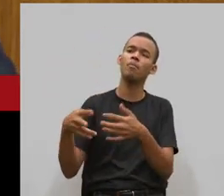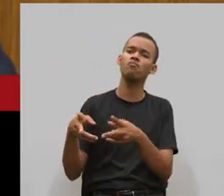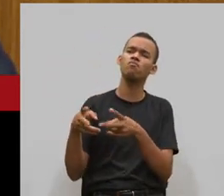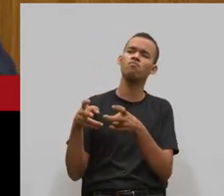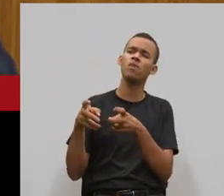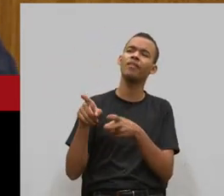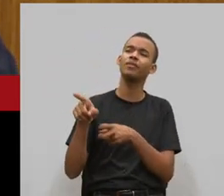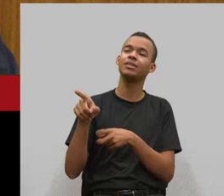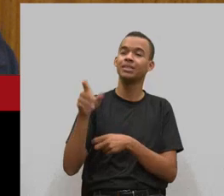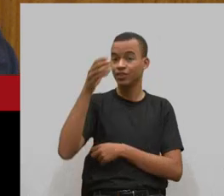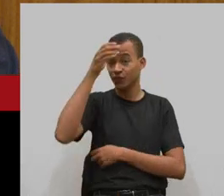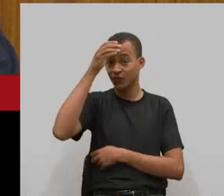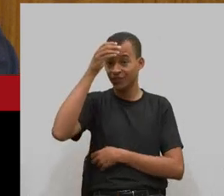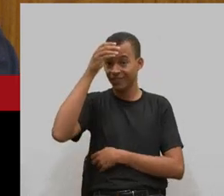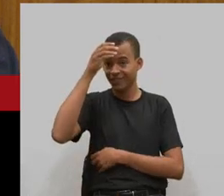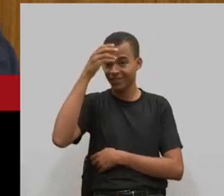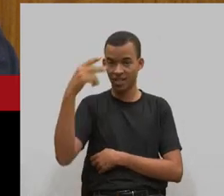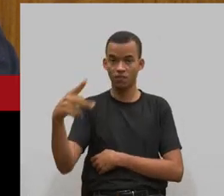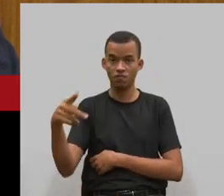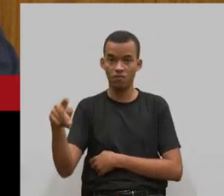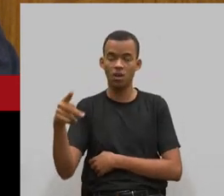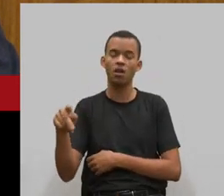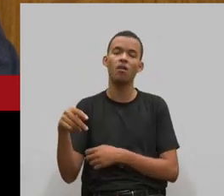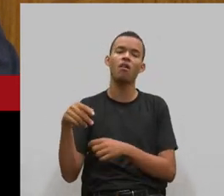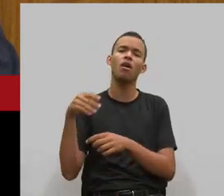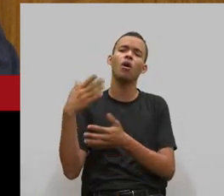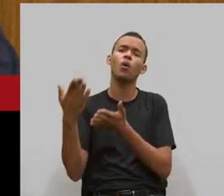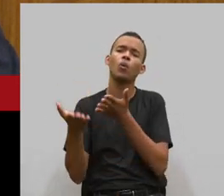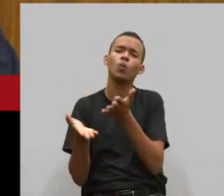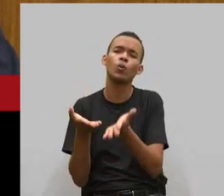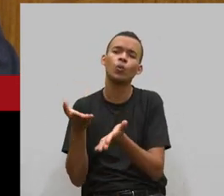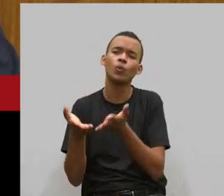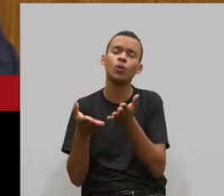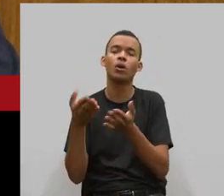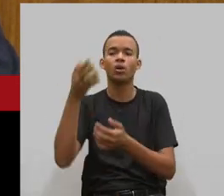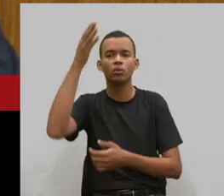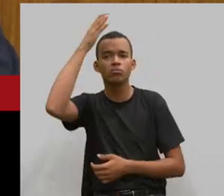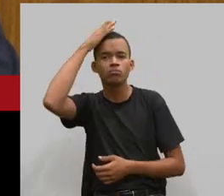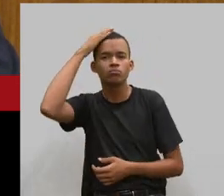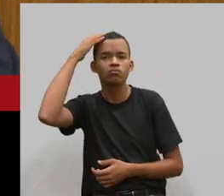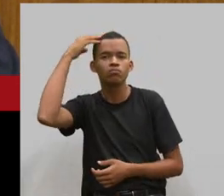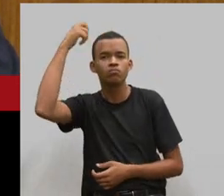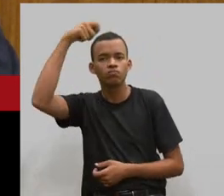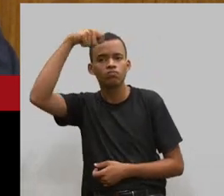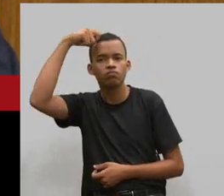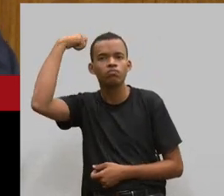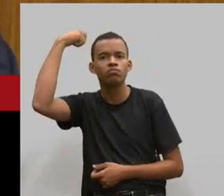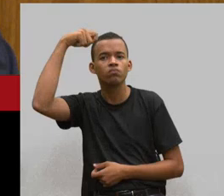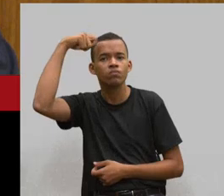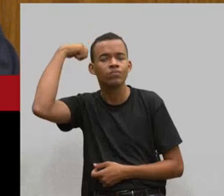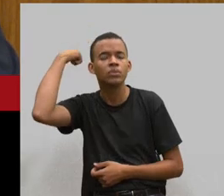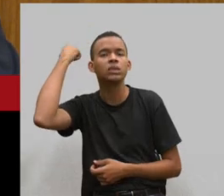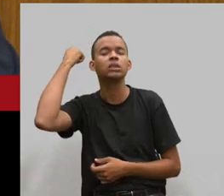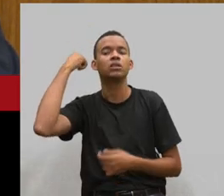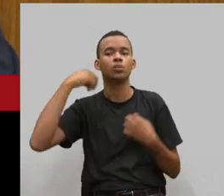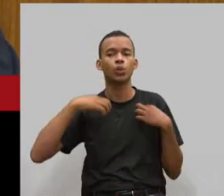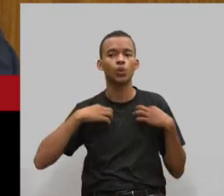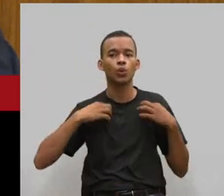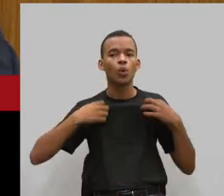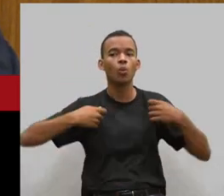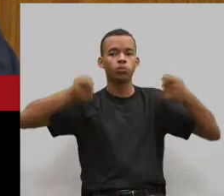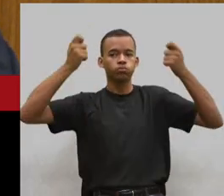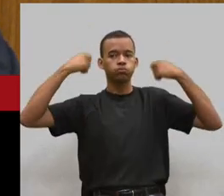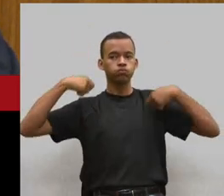tio Antônio ao pentear seu cabelo ao vestilo eu fiquei entado e ali nasceu ali a